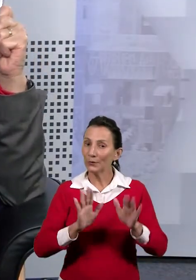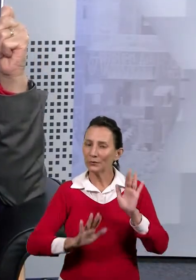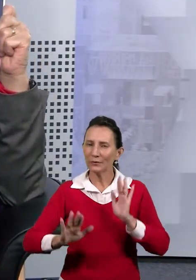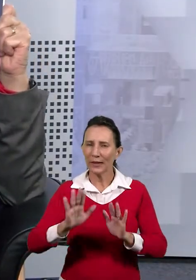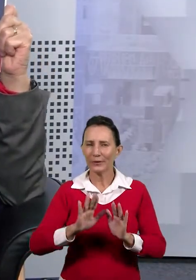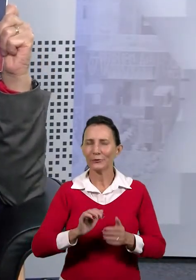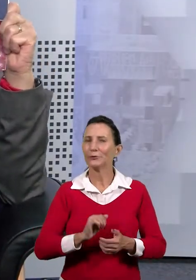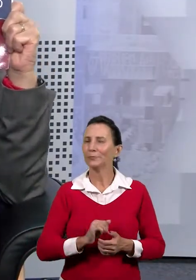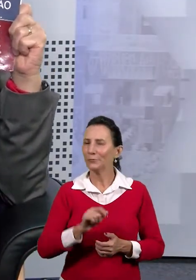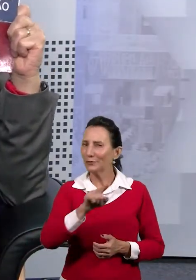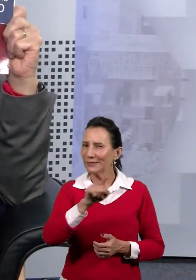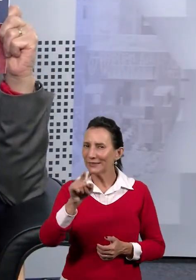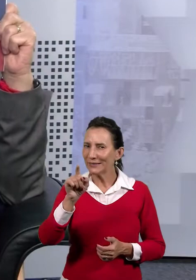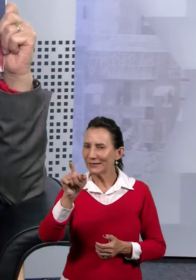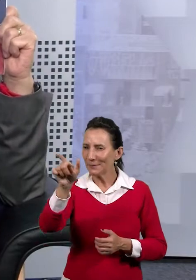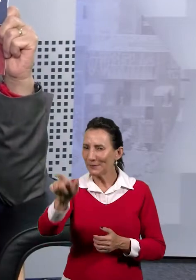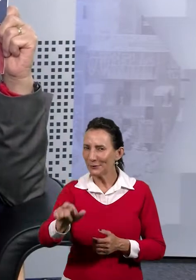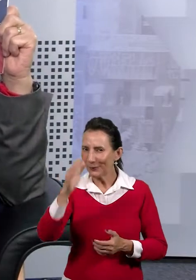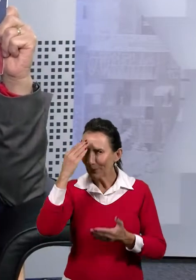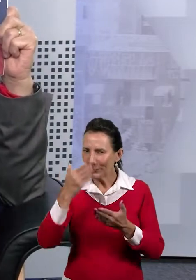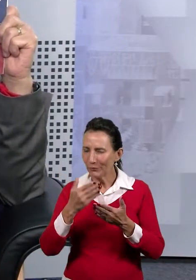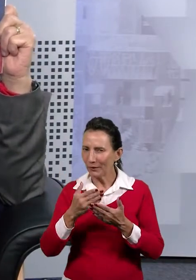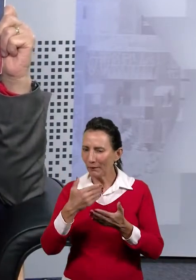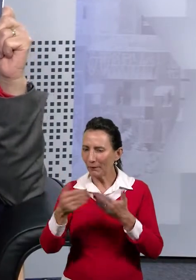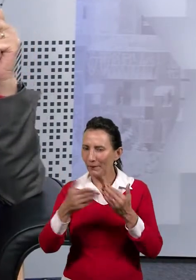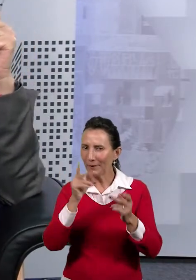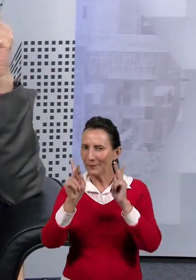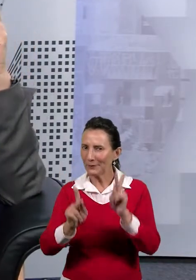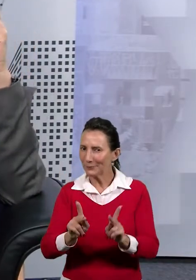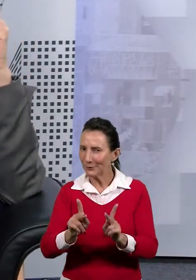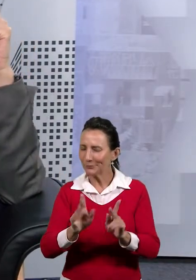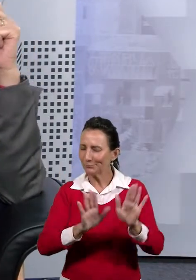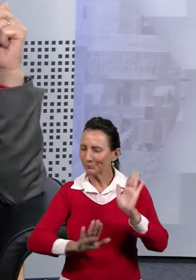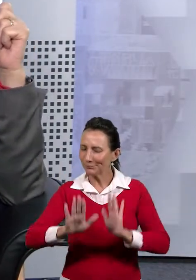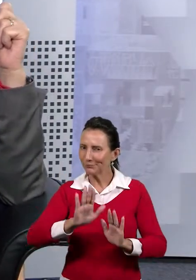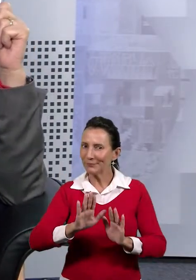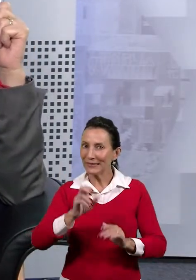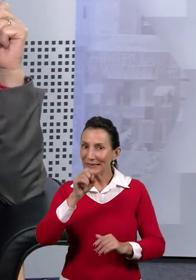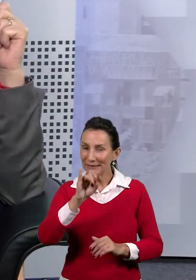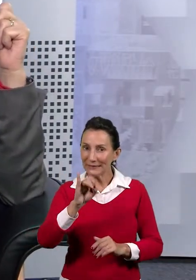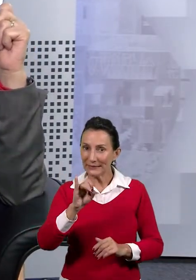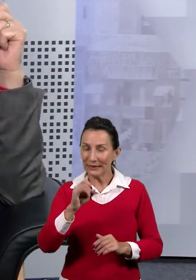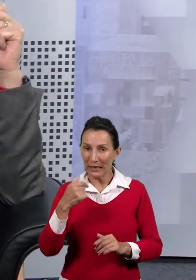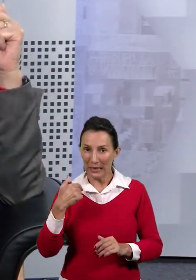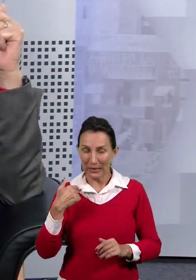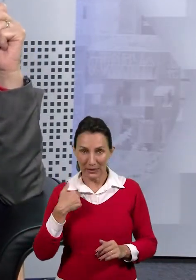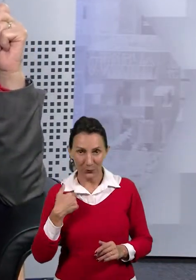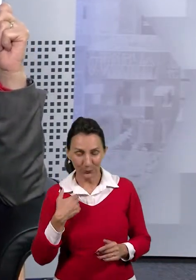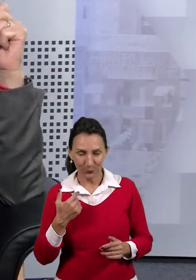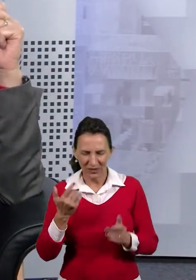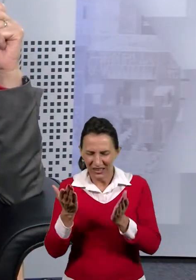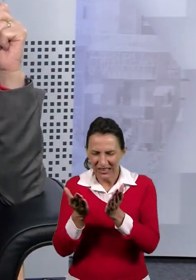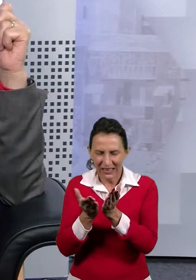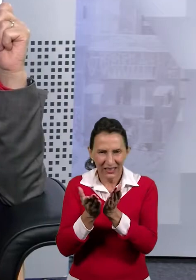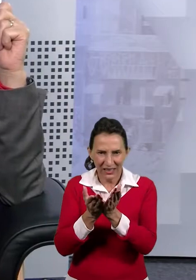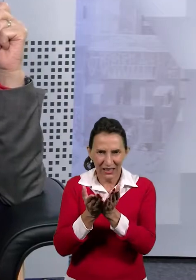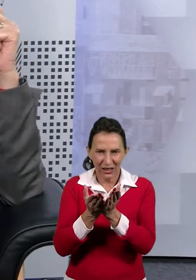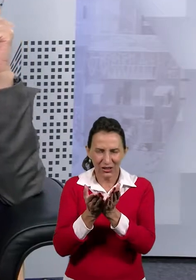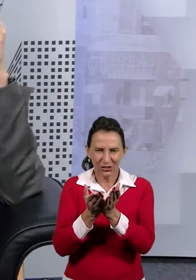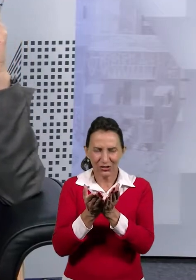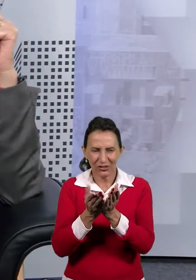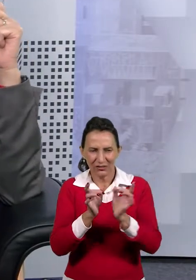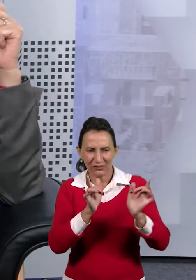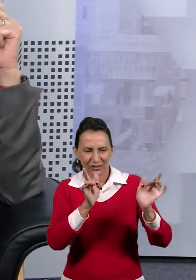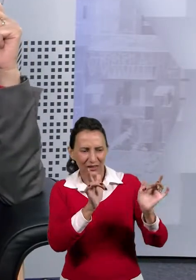Confiar em homens. Se eu fosse desistir da vida cristã por decepções